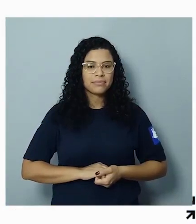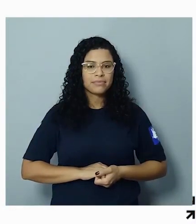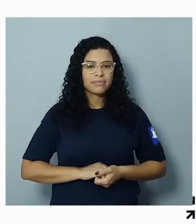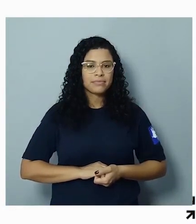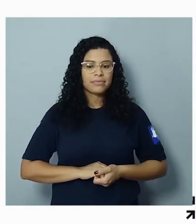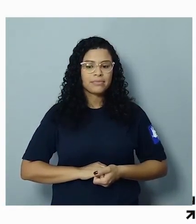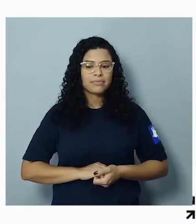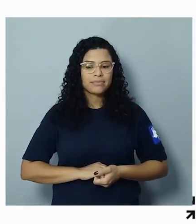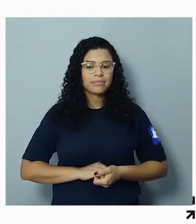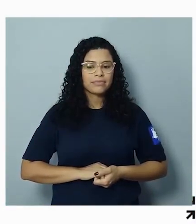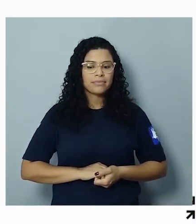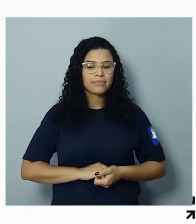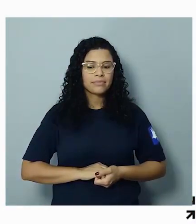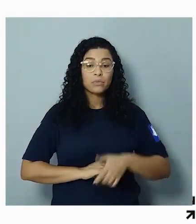E aí